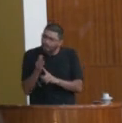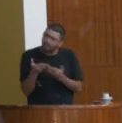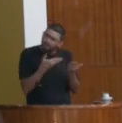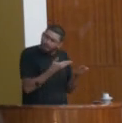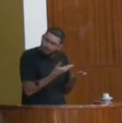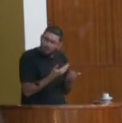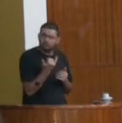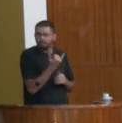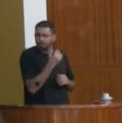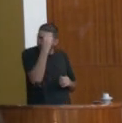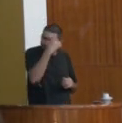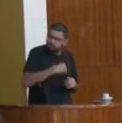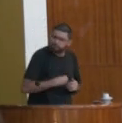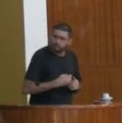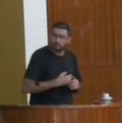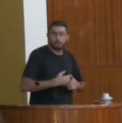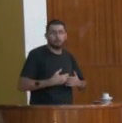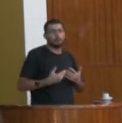Né? E assim,